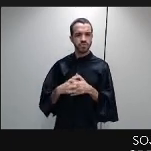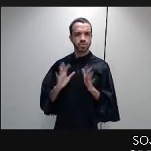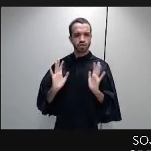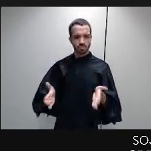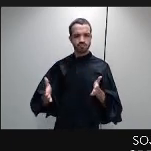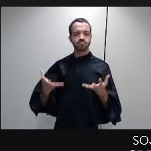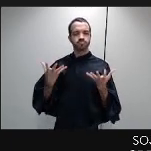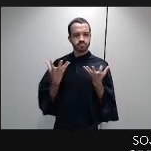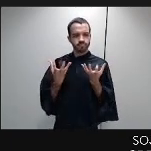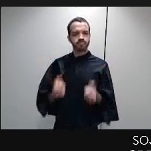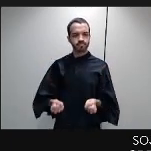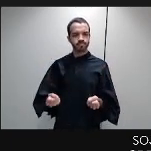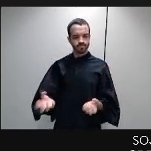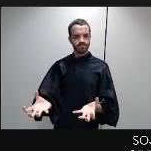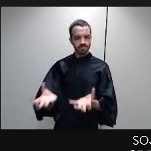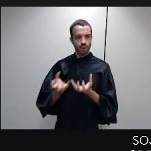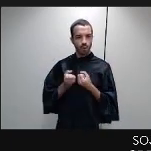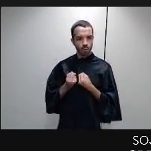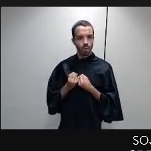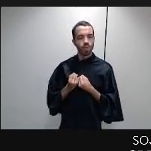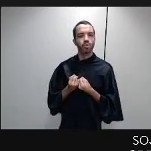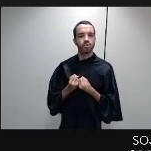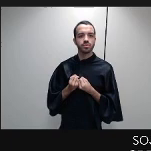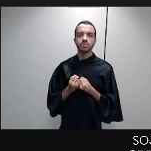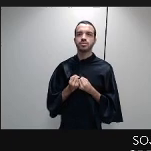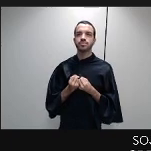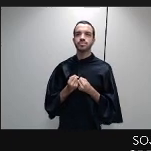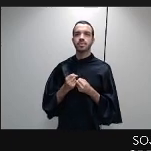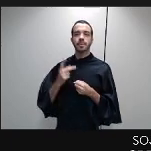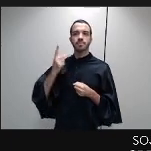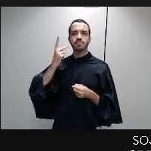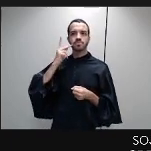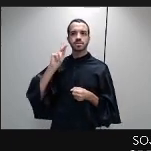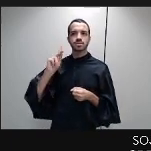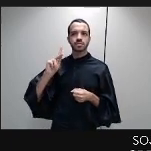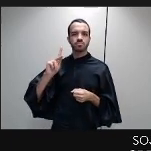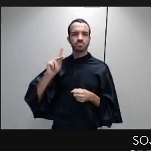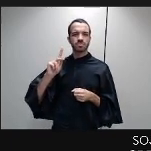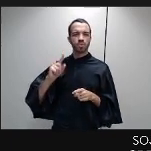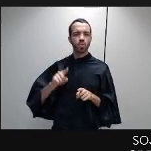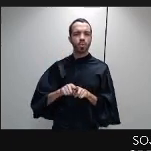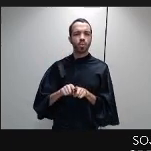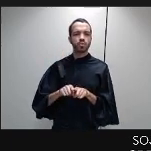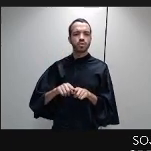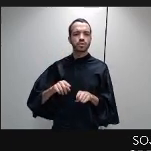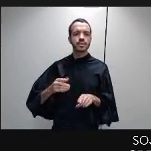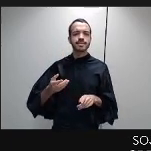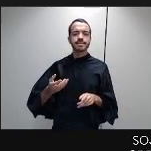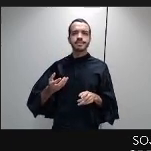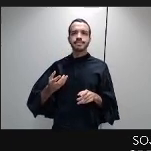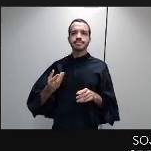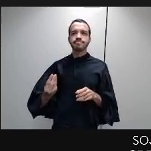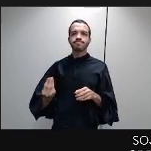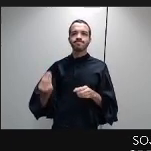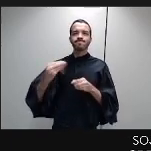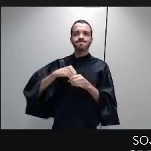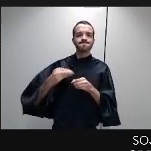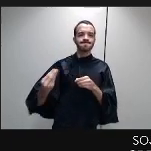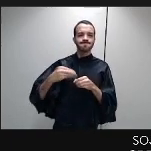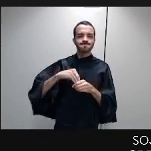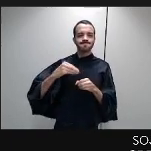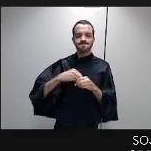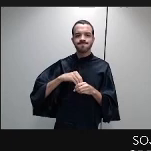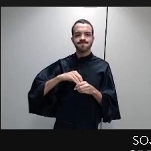de declaração da cooperativa para suprindo a omissão acerca do item indicado afastar